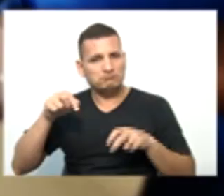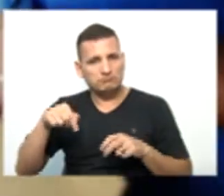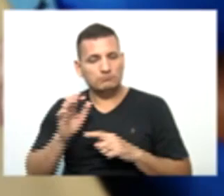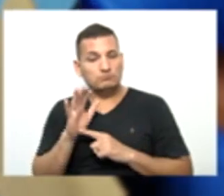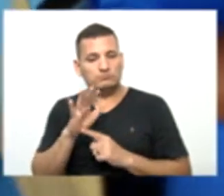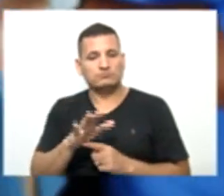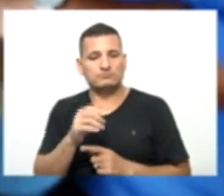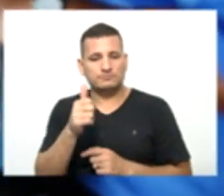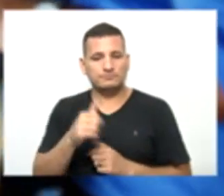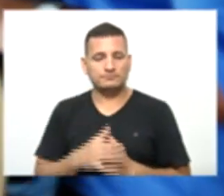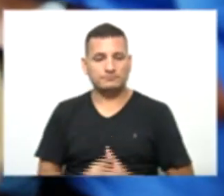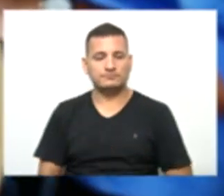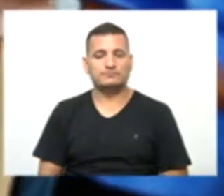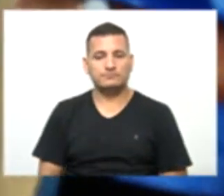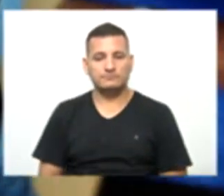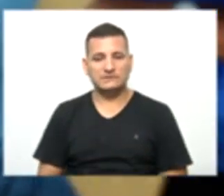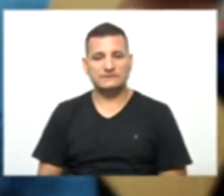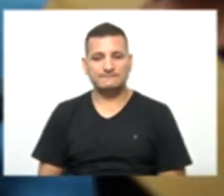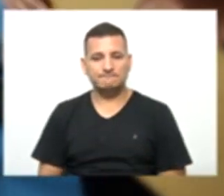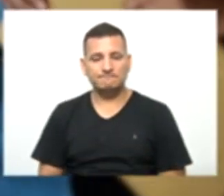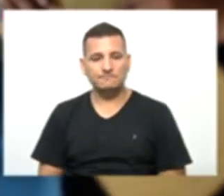mostrando, tá?